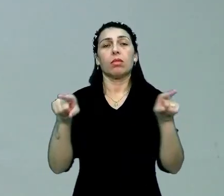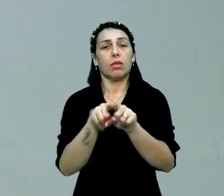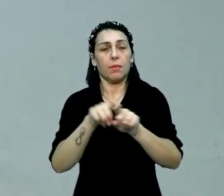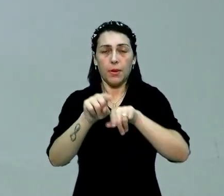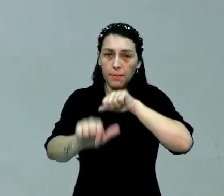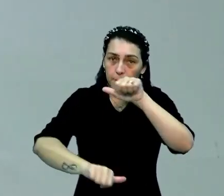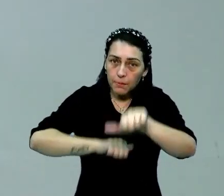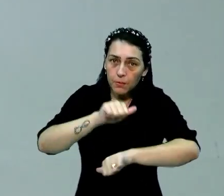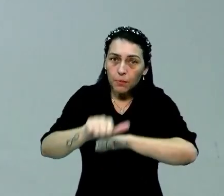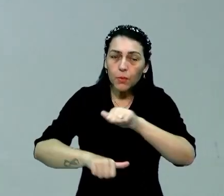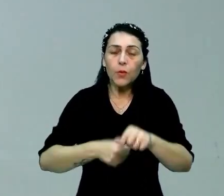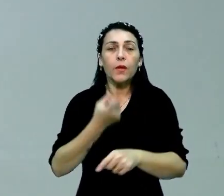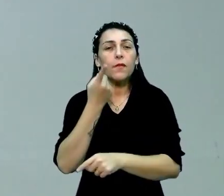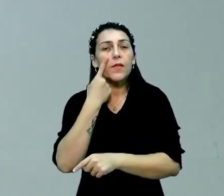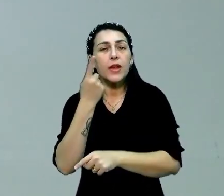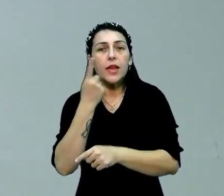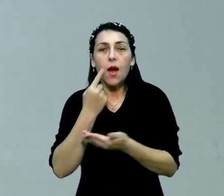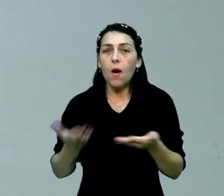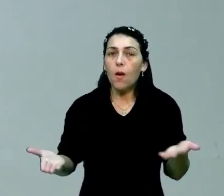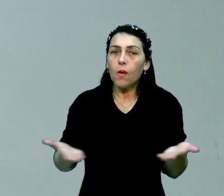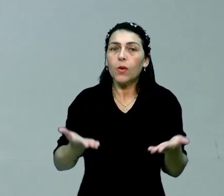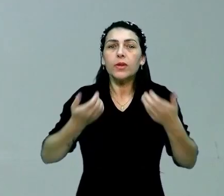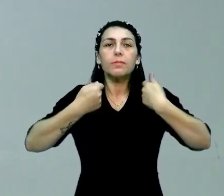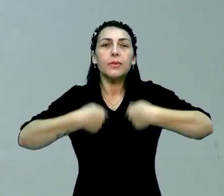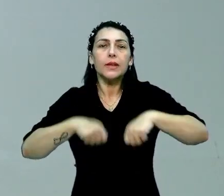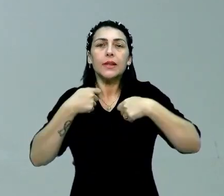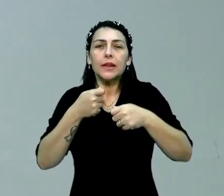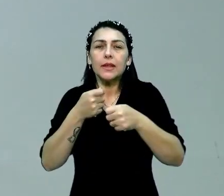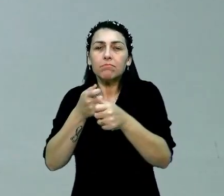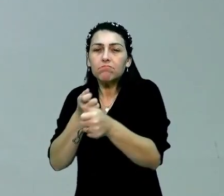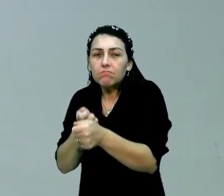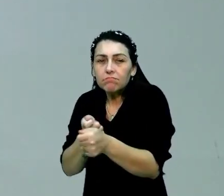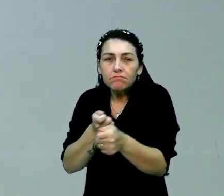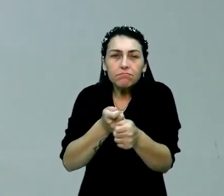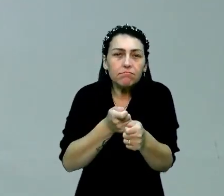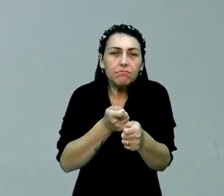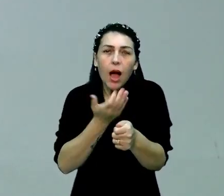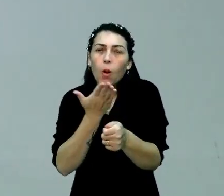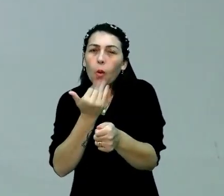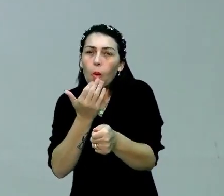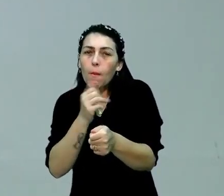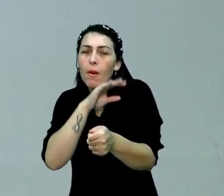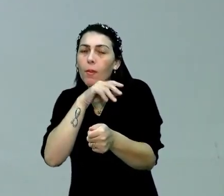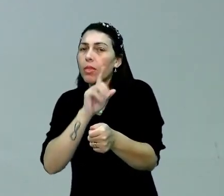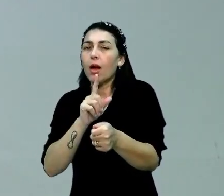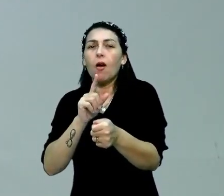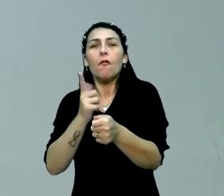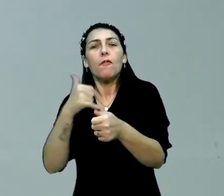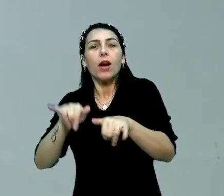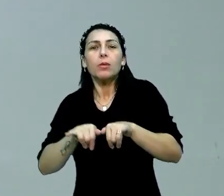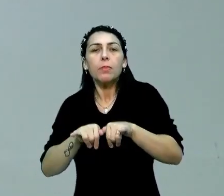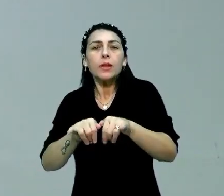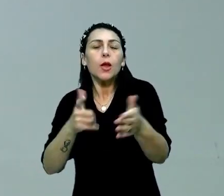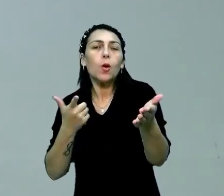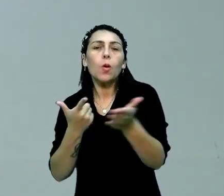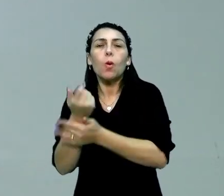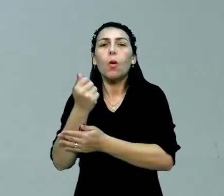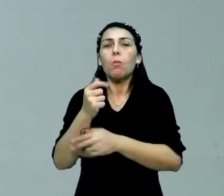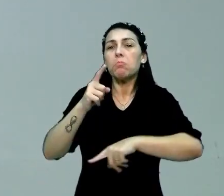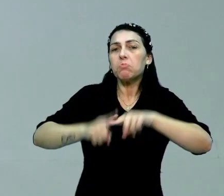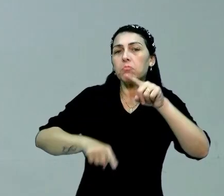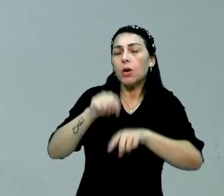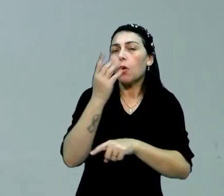Vejam que, atualmente, a gente precisa caçar para sobreviver? Não, a gente vai ao supermercado, compra ali umas coisinhas